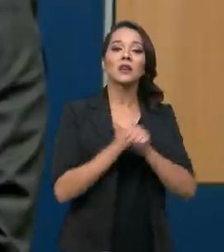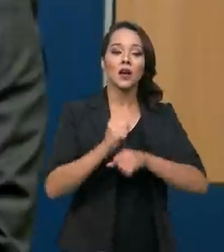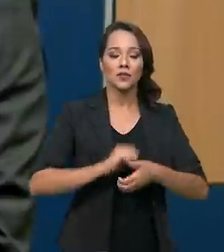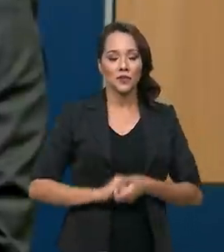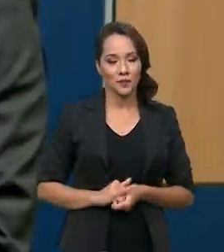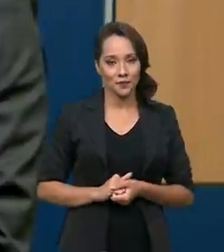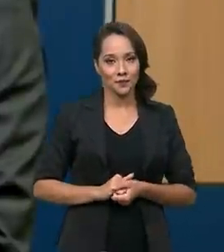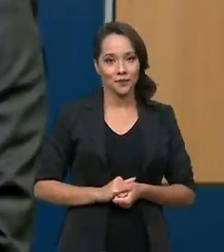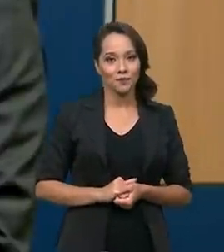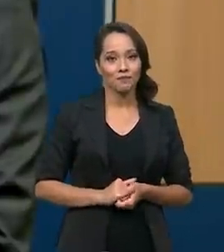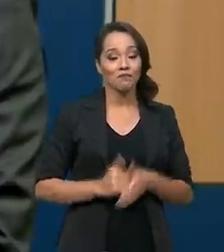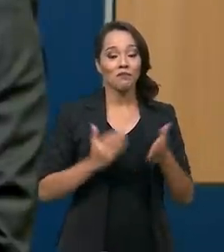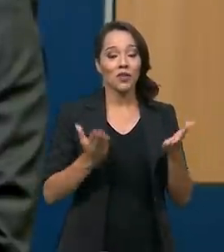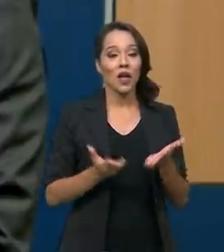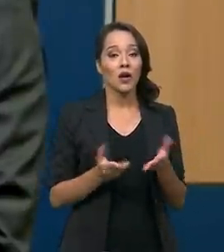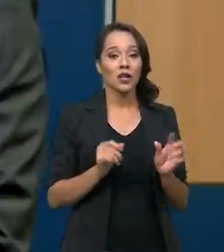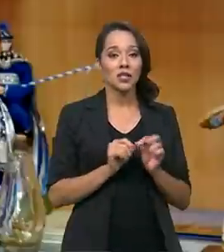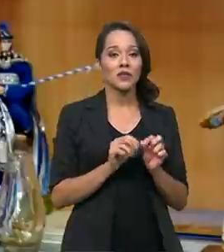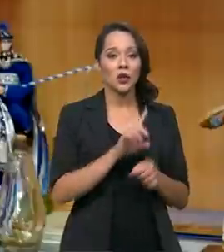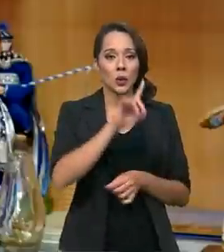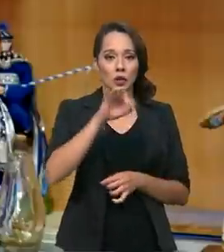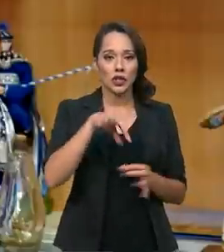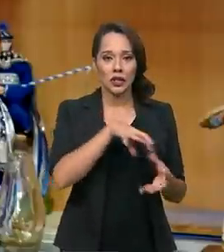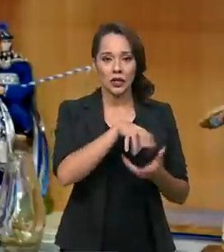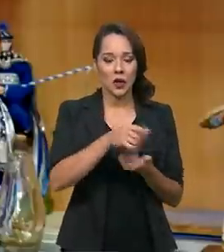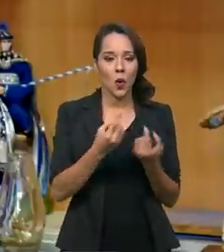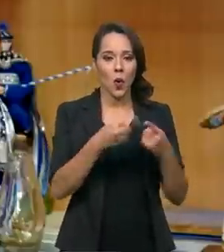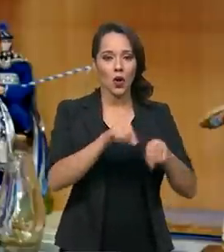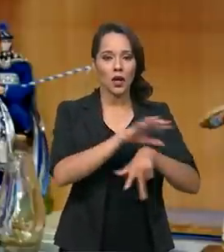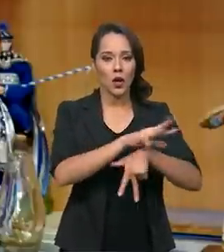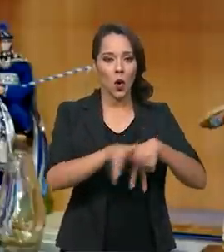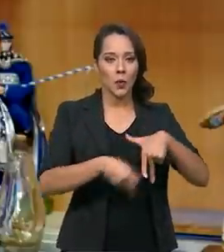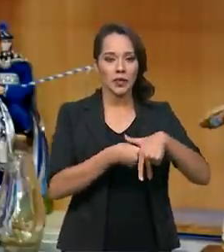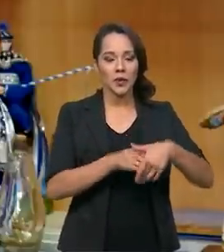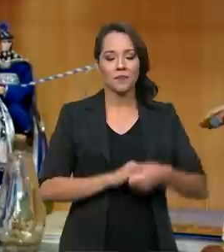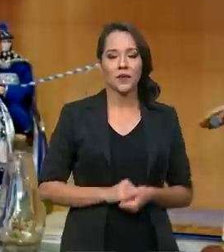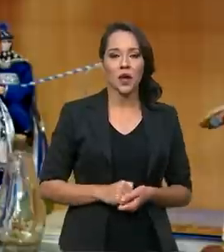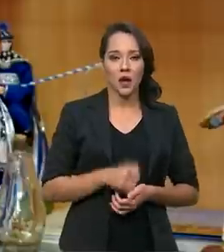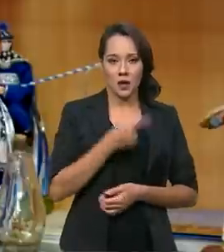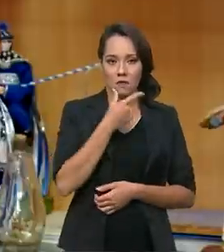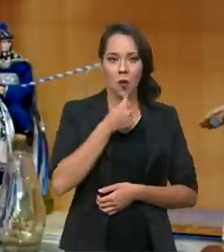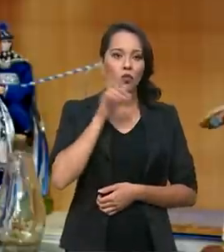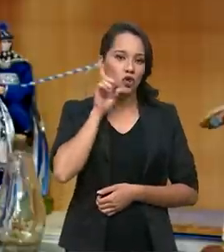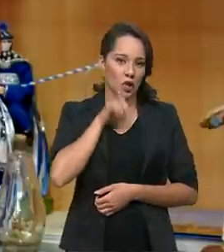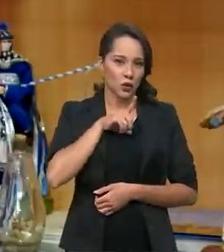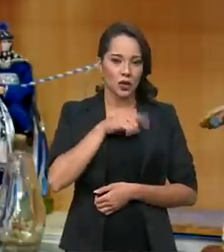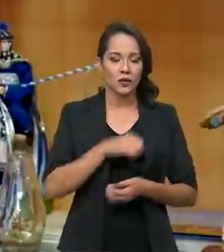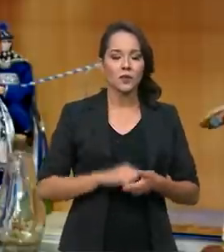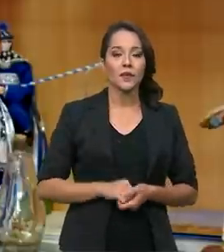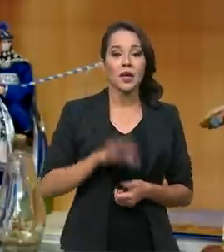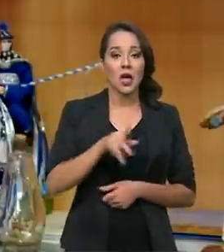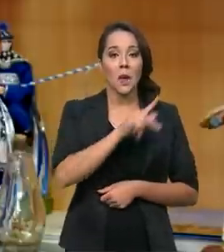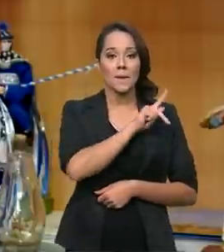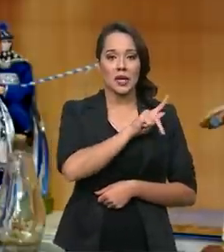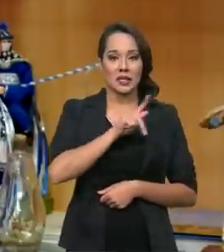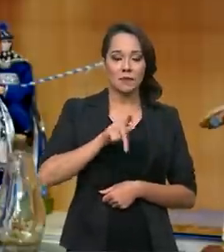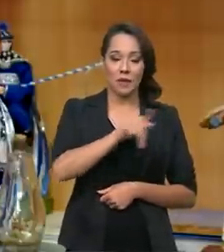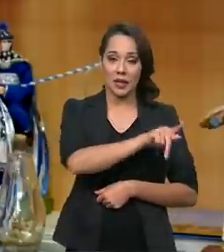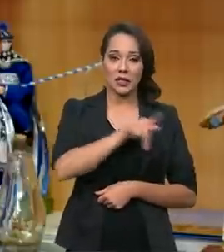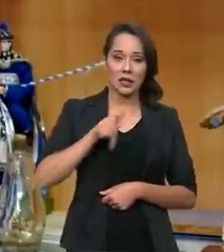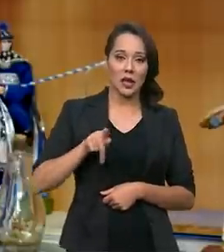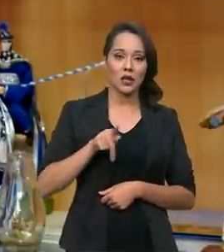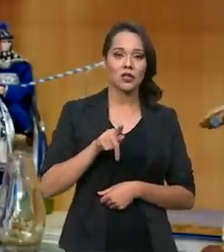fizemos agora o dia internacional de combate à corrupção e um americano que é o e o presidente da